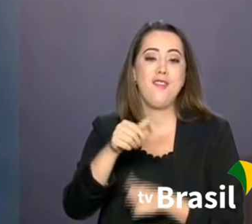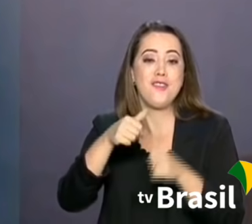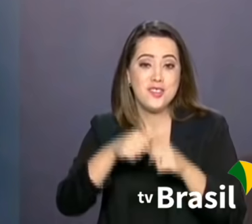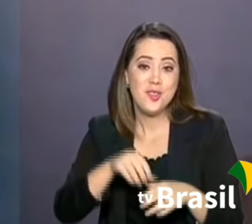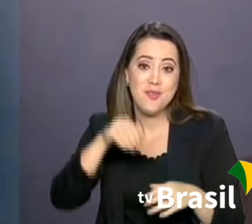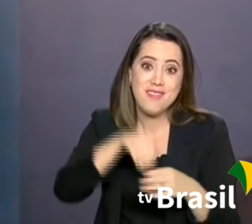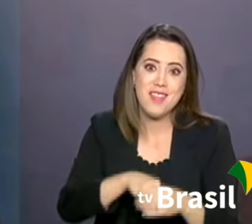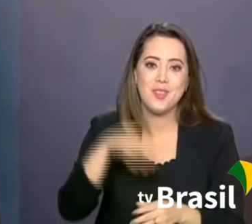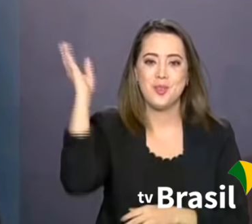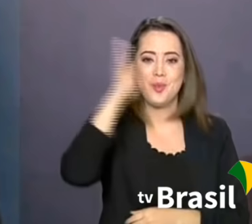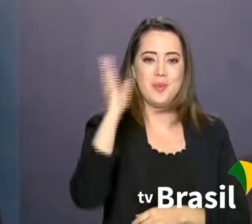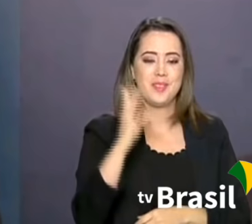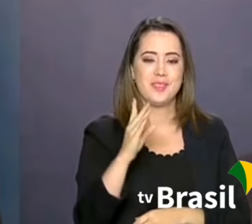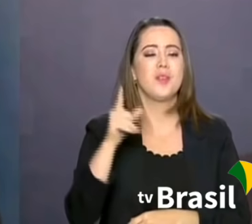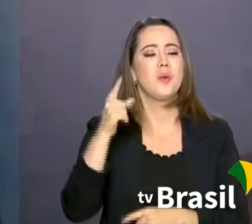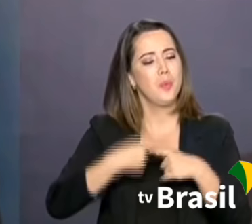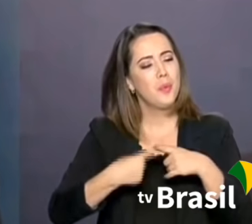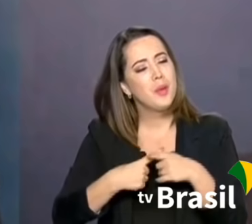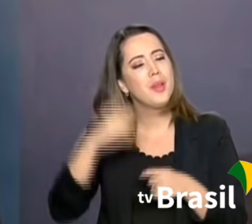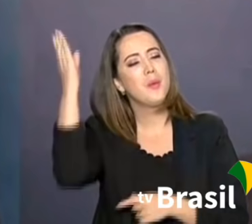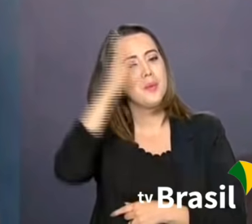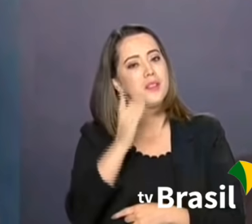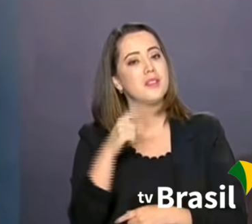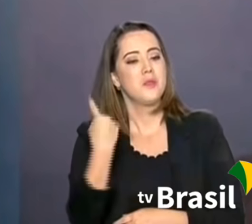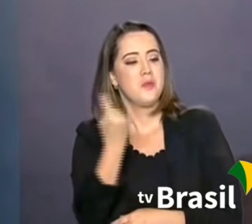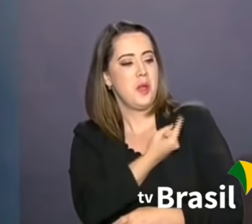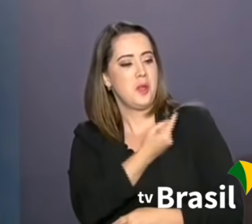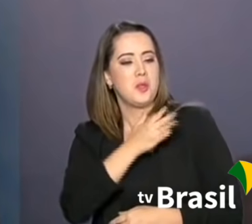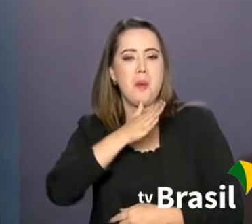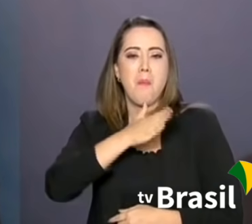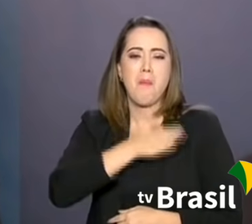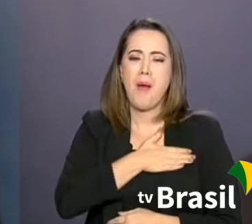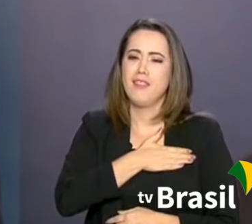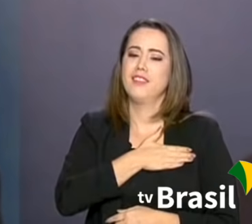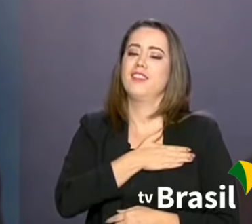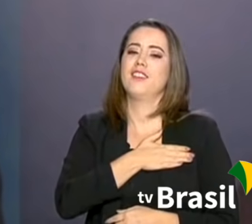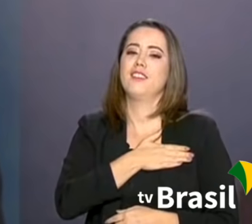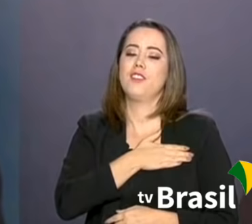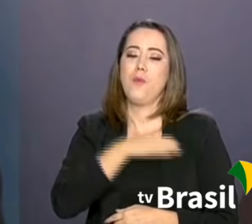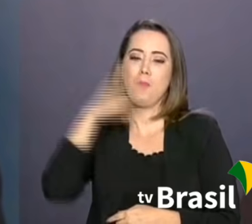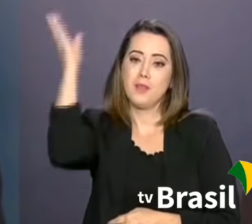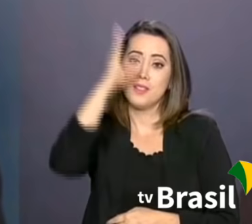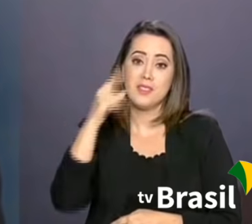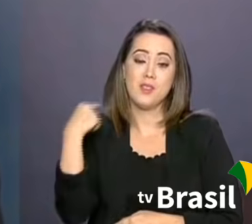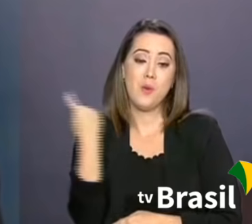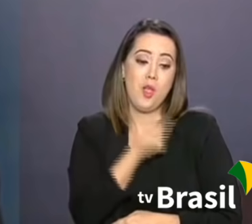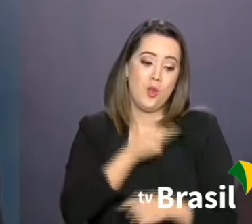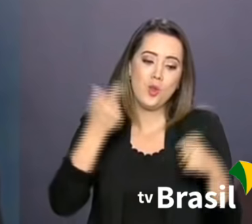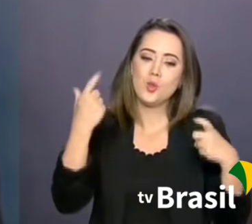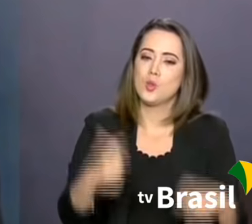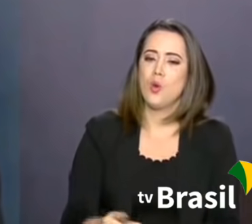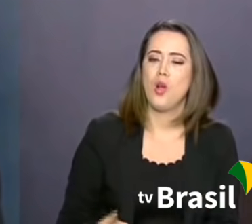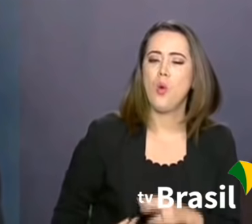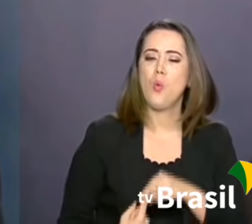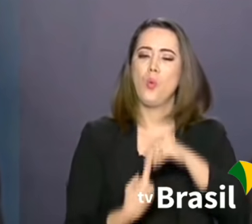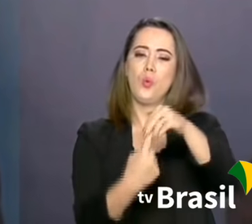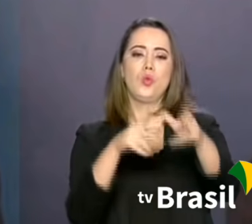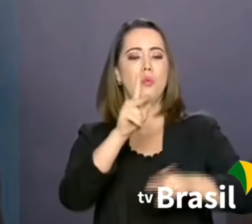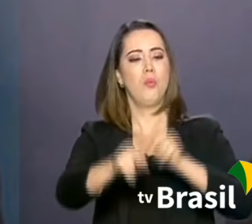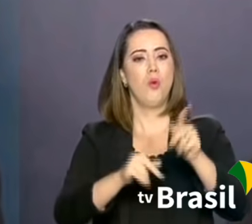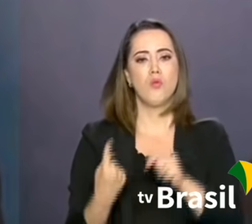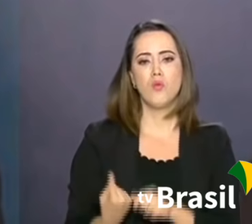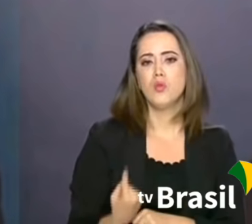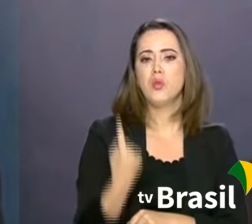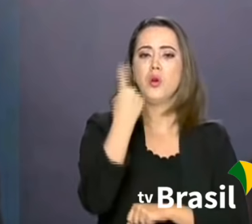O Brasil é a nossa pátria. O Brasil é uma só região. O Brasil é um só povo, uma só